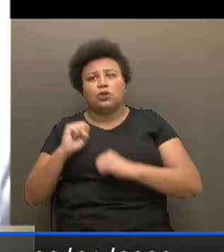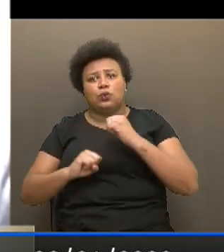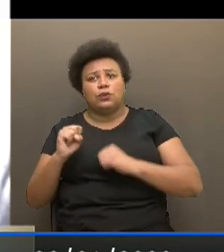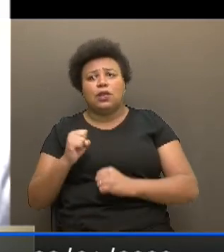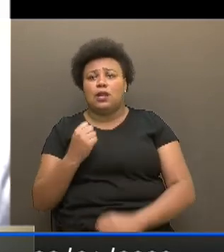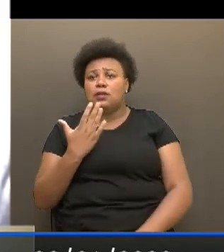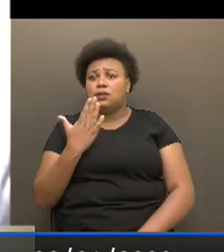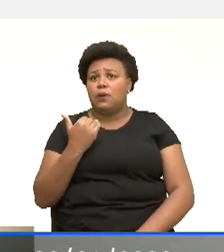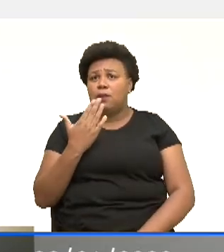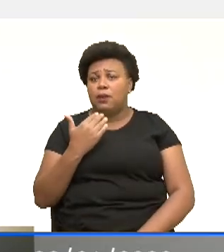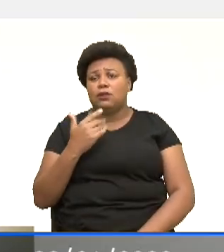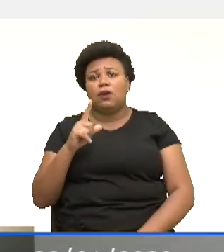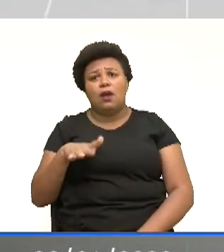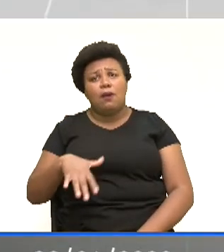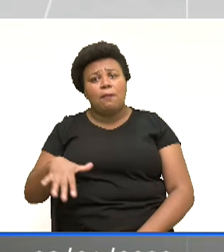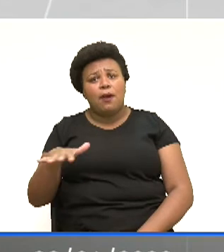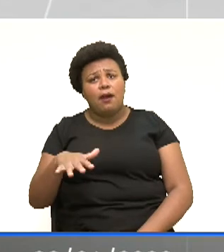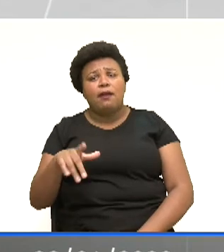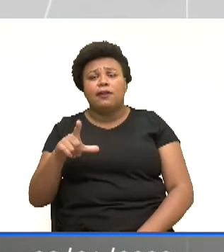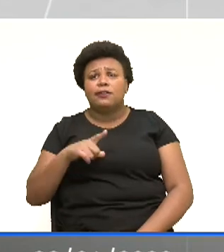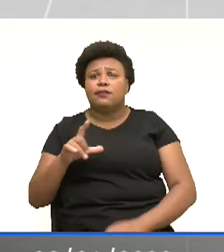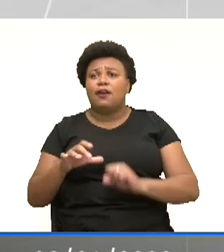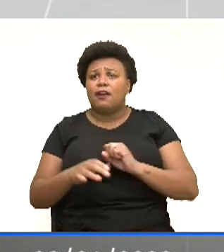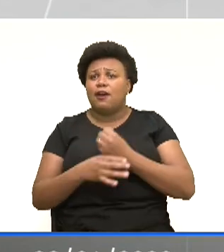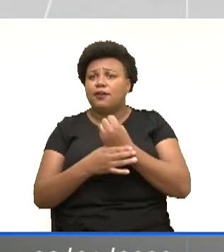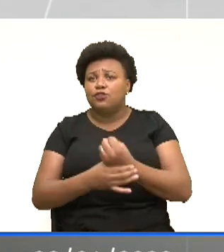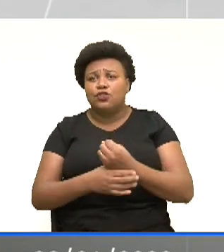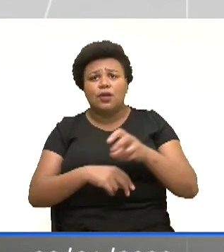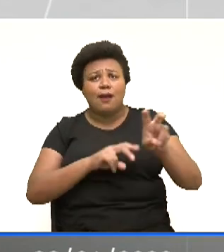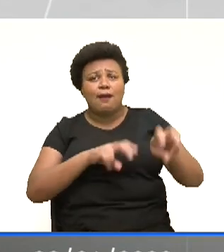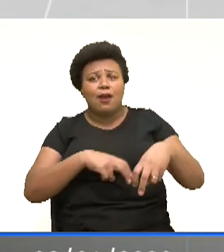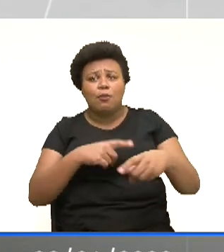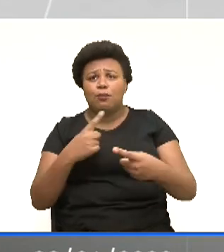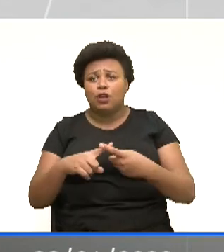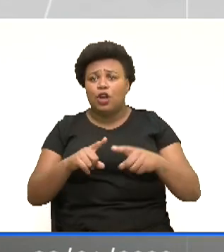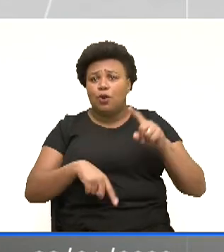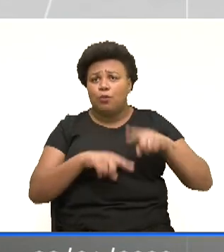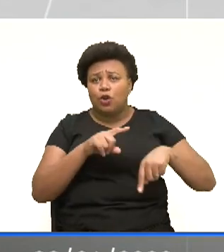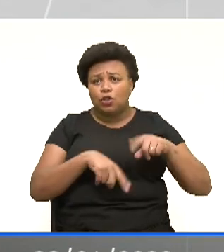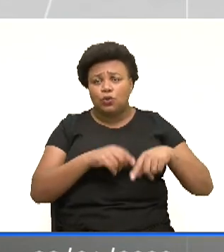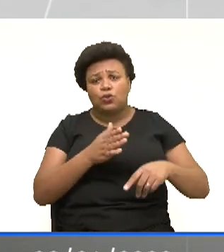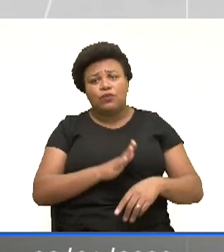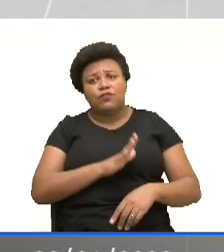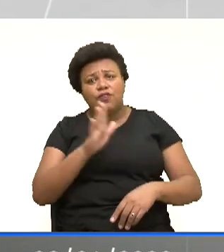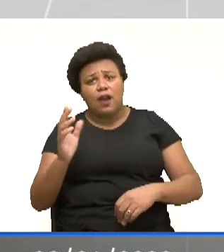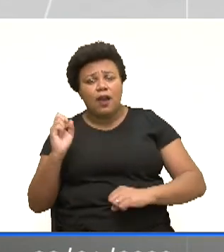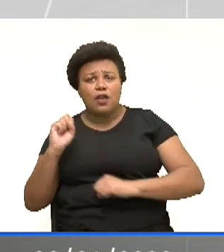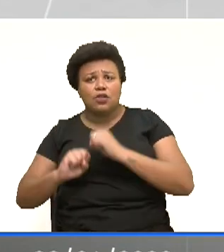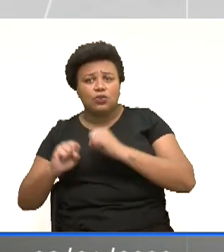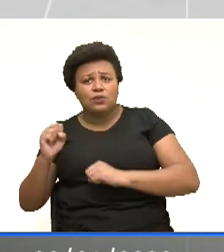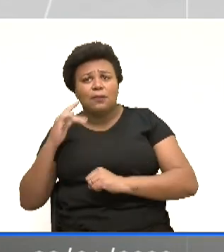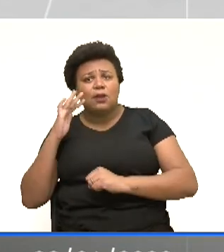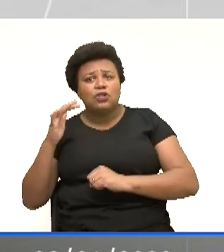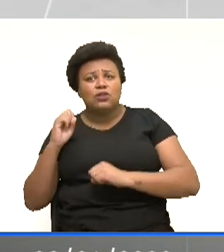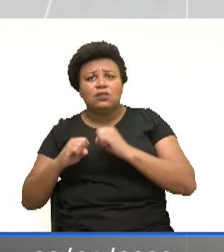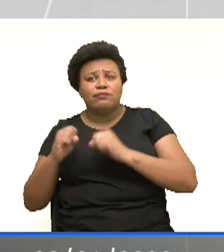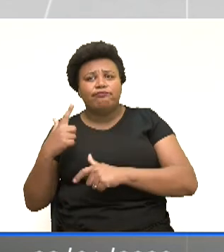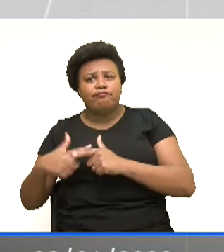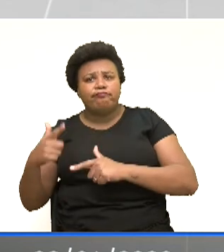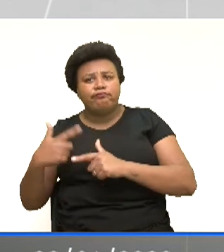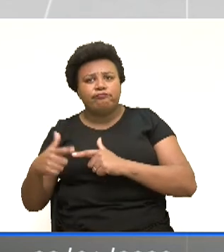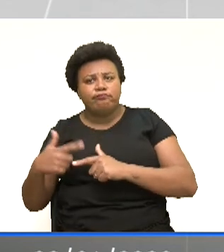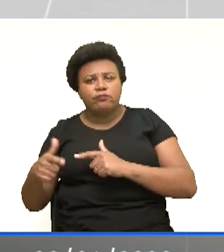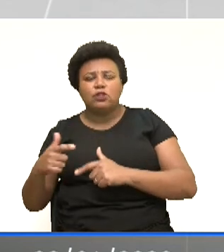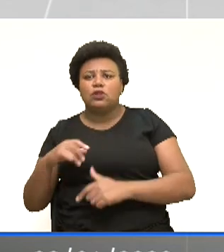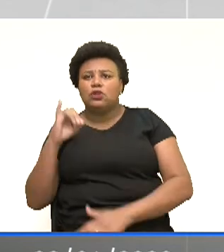os alimentos, que é o setor que é a garantia do campo, porque o nosso produto vai para a indústria. Imagina a indústria de leite com problema, a indústria